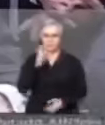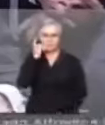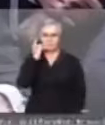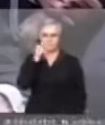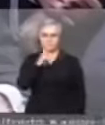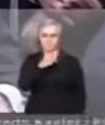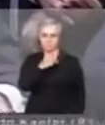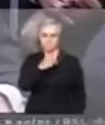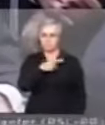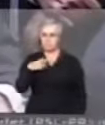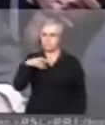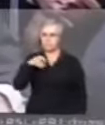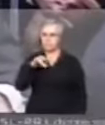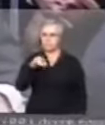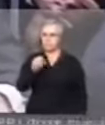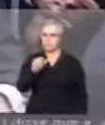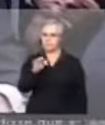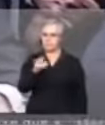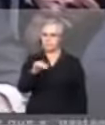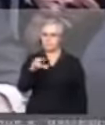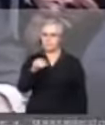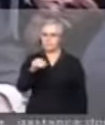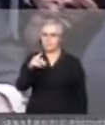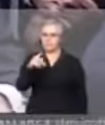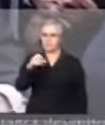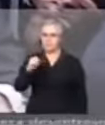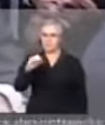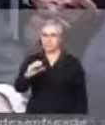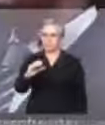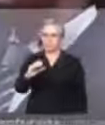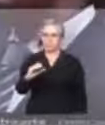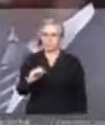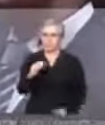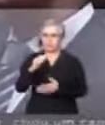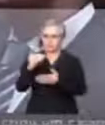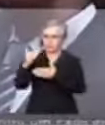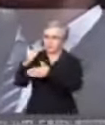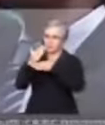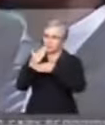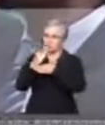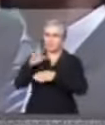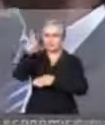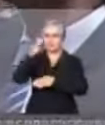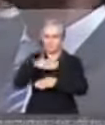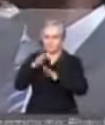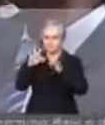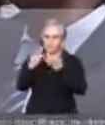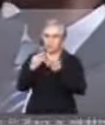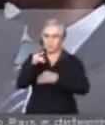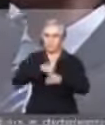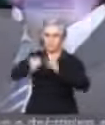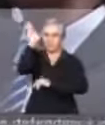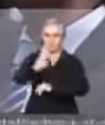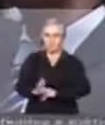deputado pastor Marco Feliciano, do PSC. É de Deus. Com a ajuda de Deus, pela minha família, pelo povo